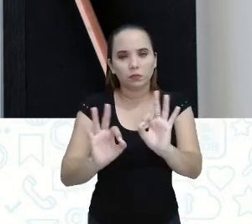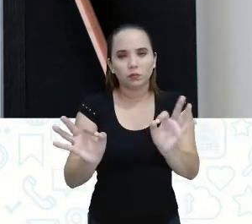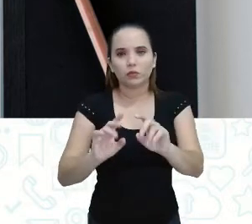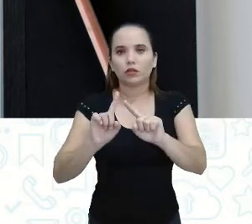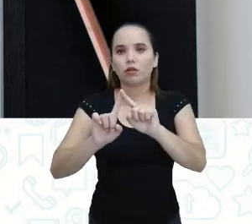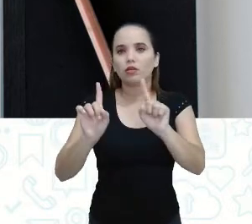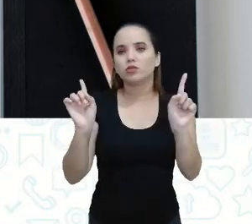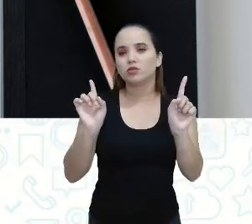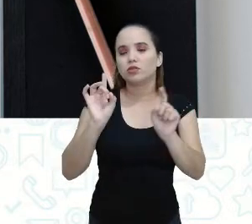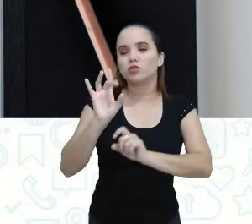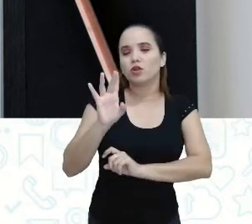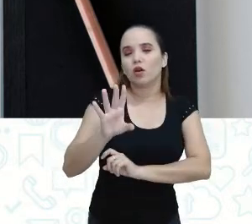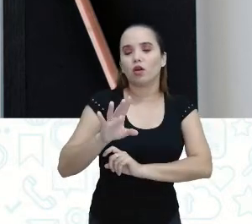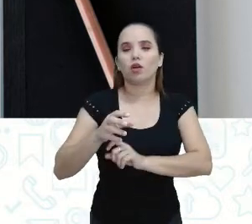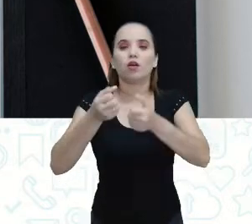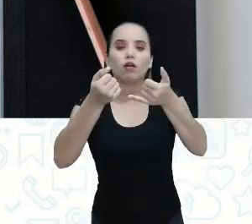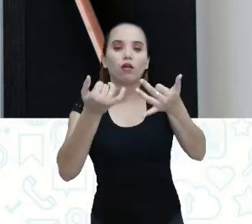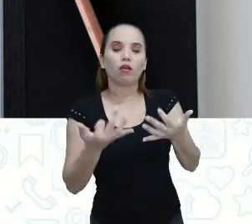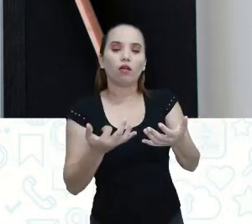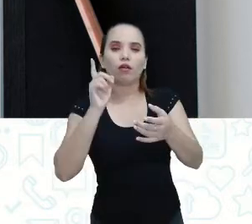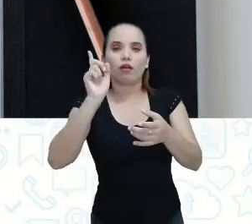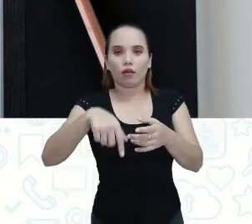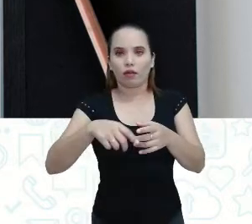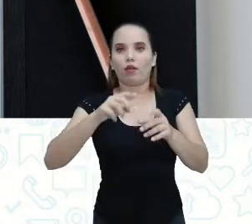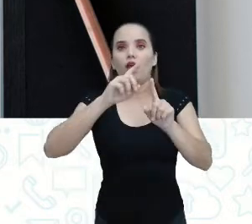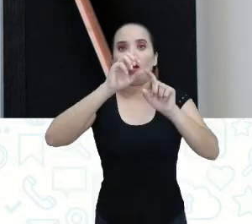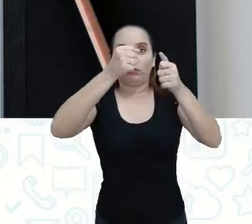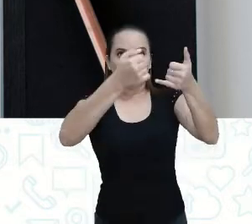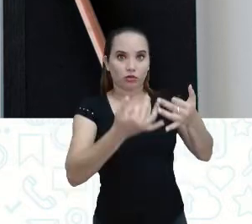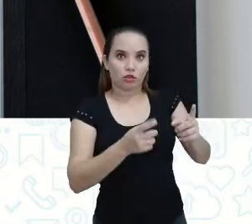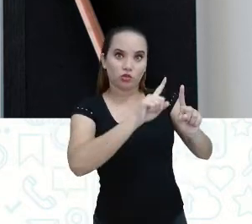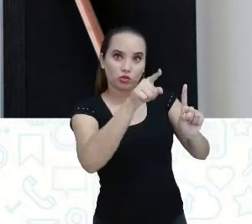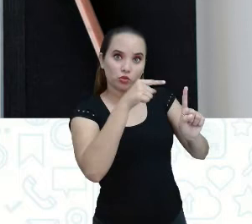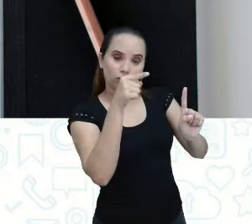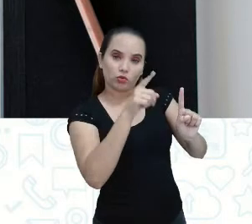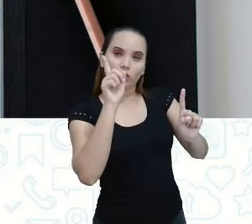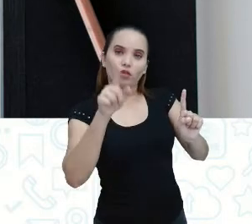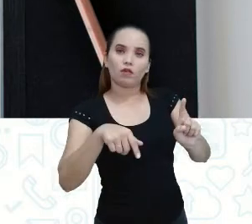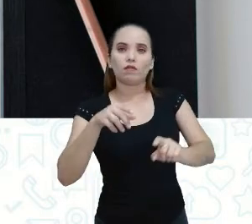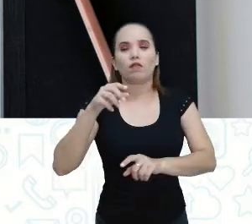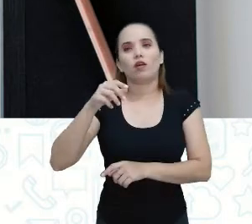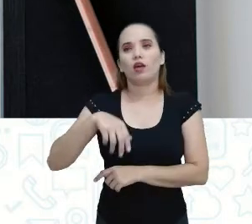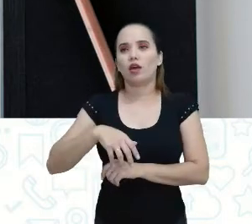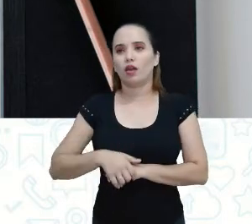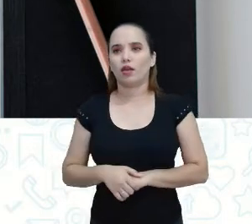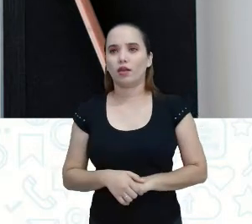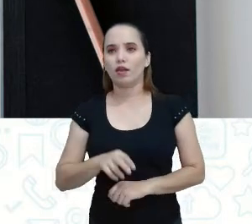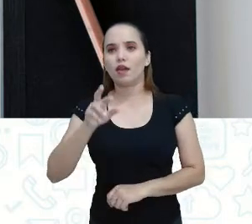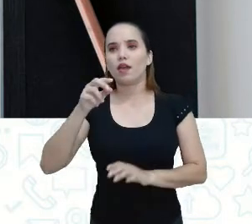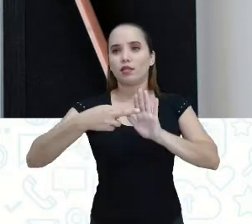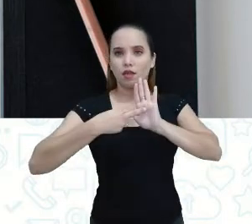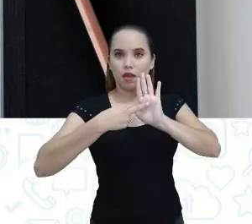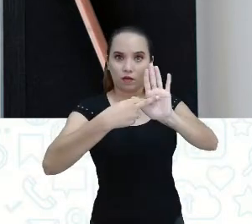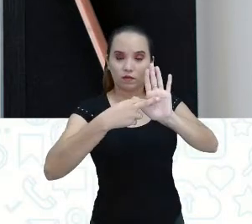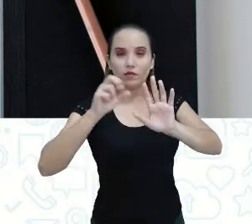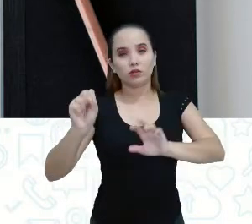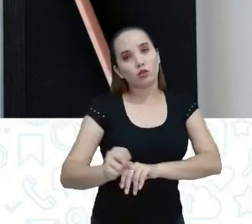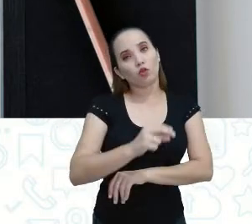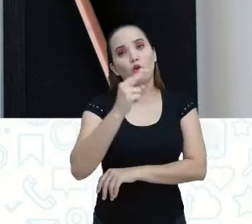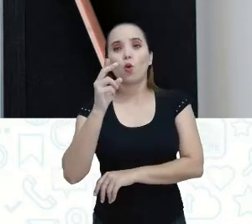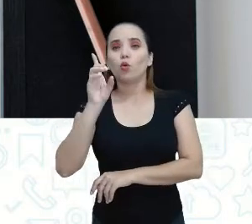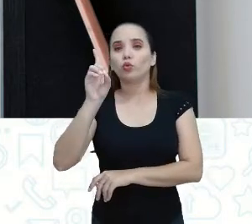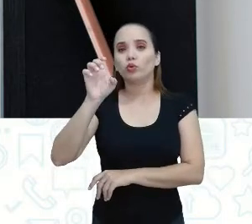descrição objetiva também é chamada de referencial ou denotativa. Por quê? Porque ela tem